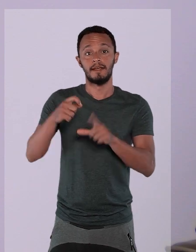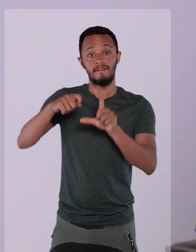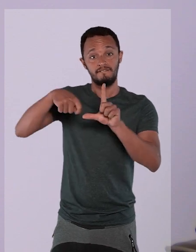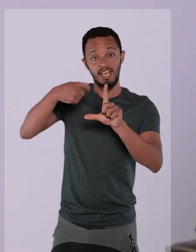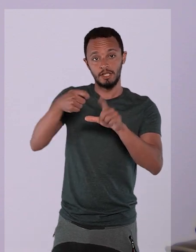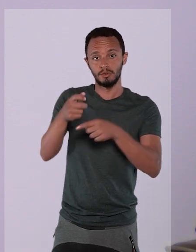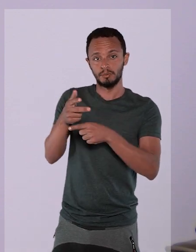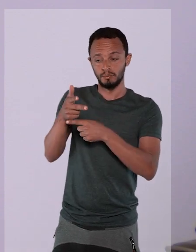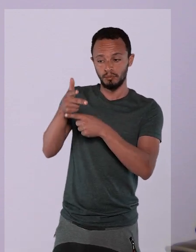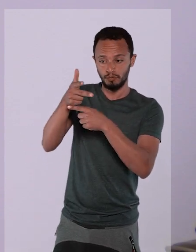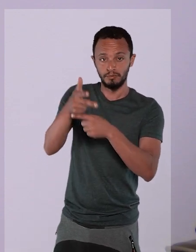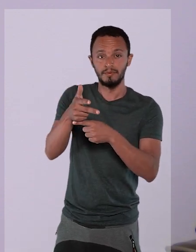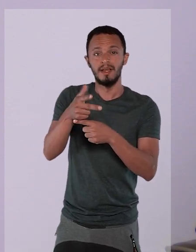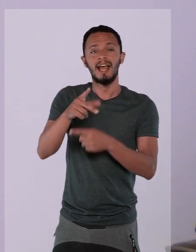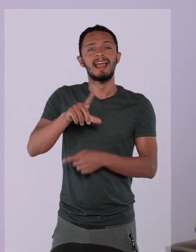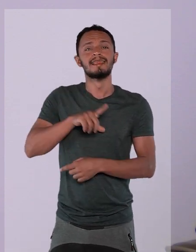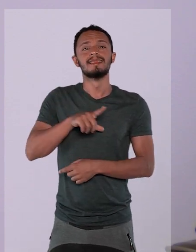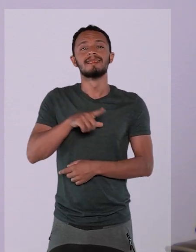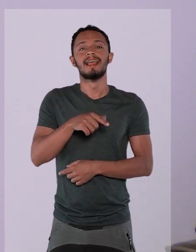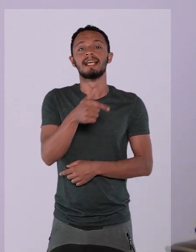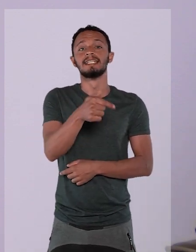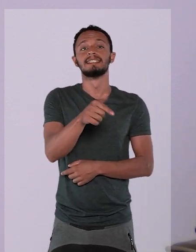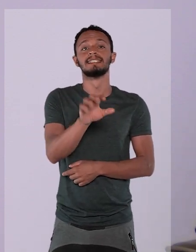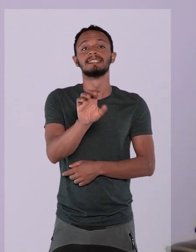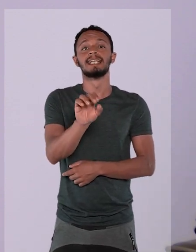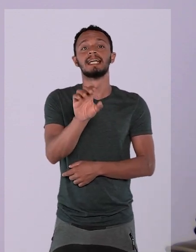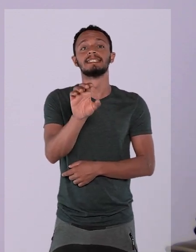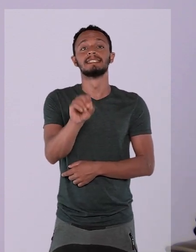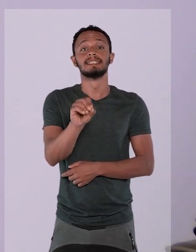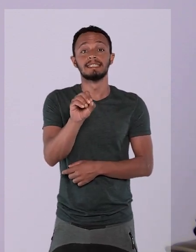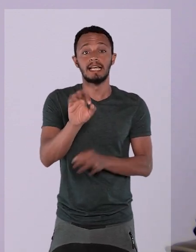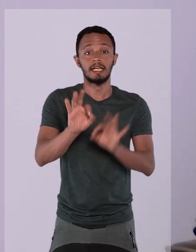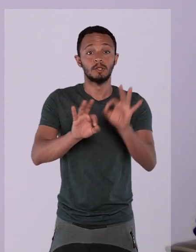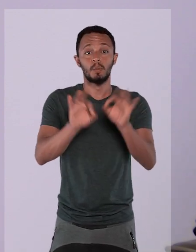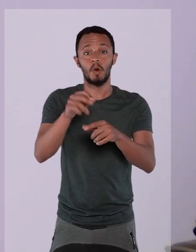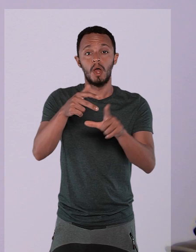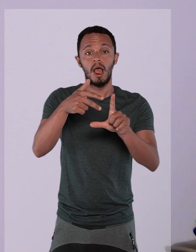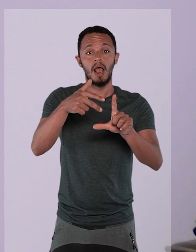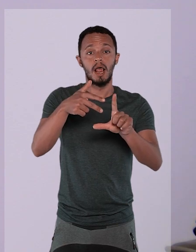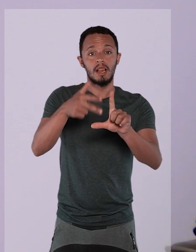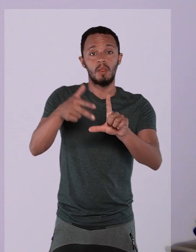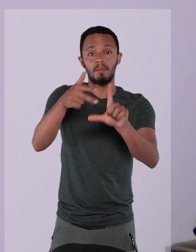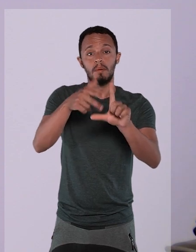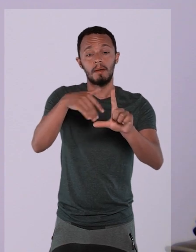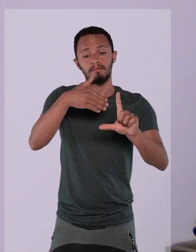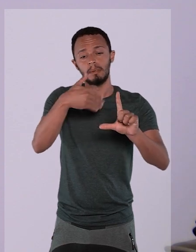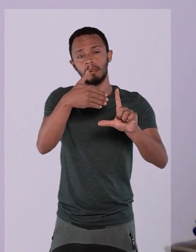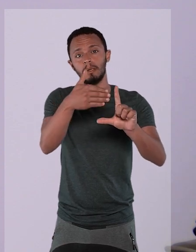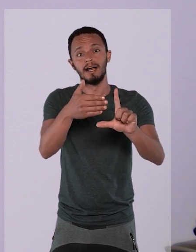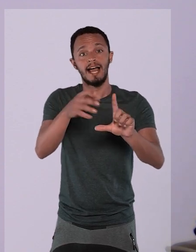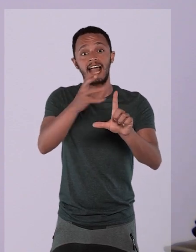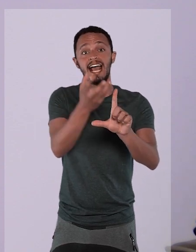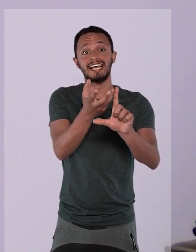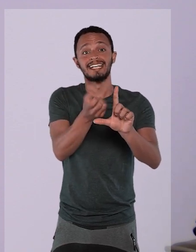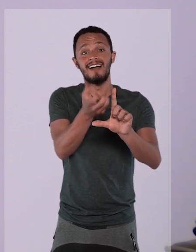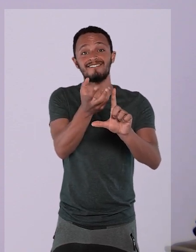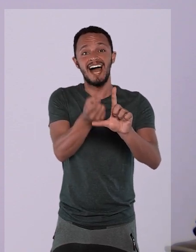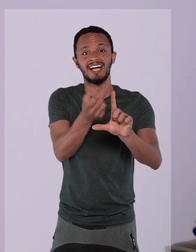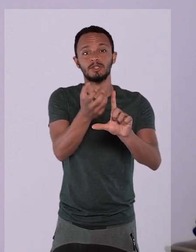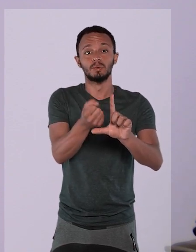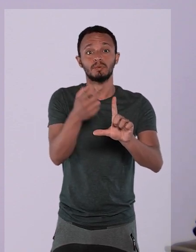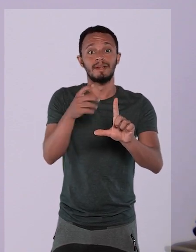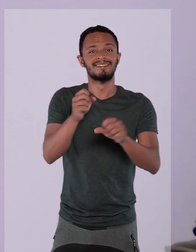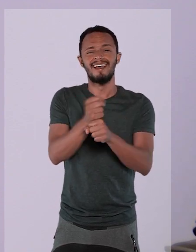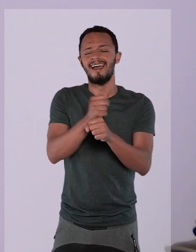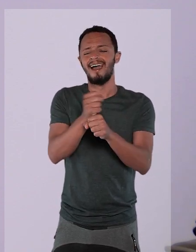depositado, tem mais de 700 programas de TV gravados ao longo desses 25 anos de trabalho. Quem quiser acessar ali